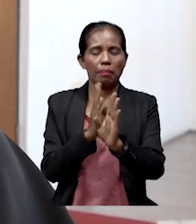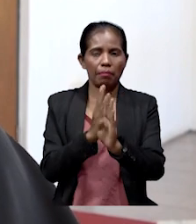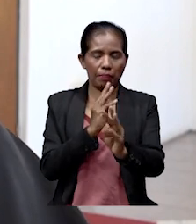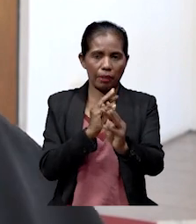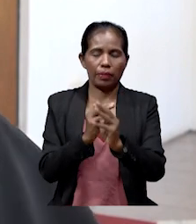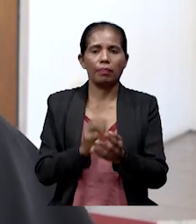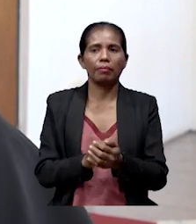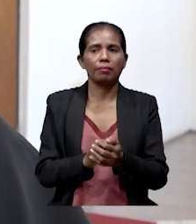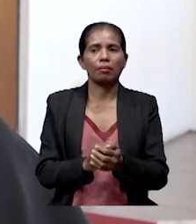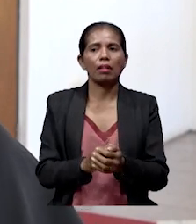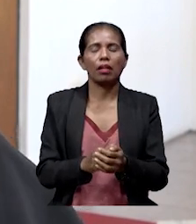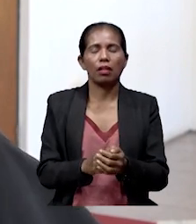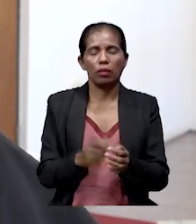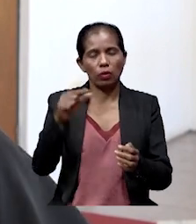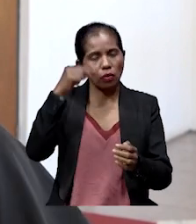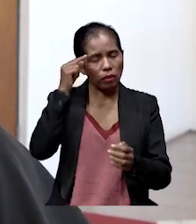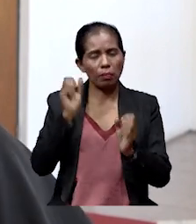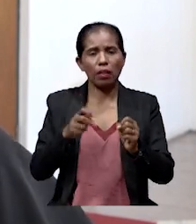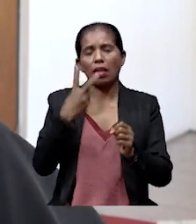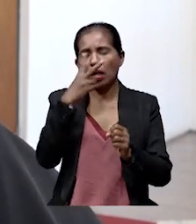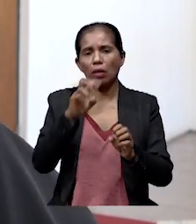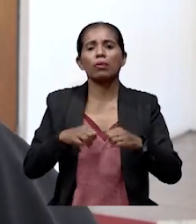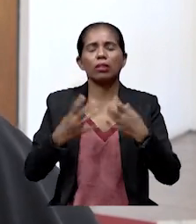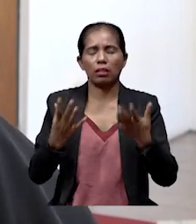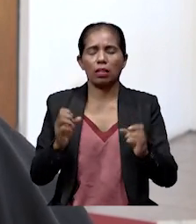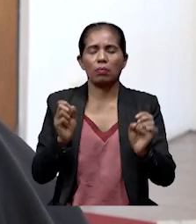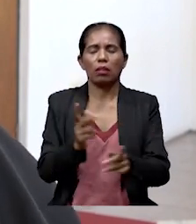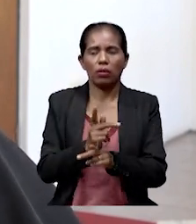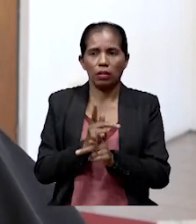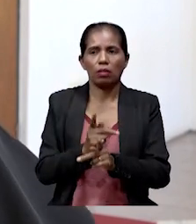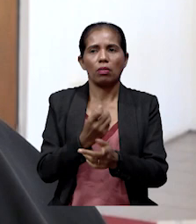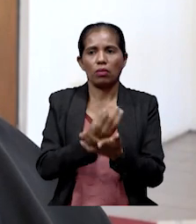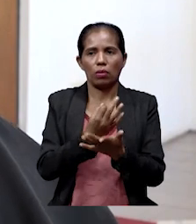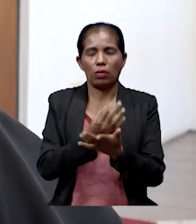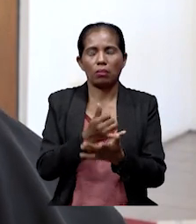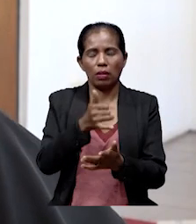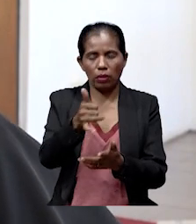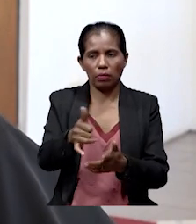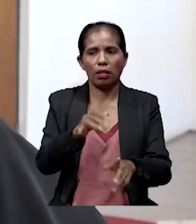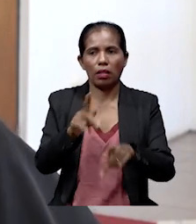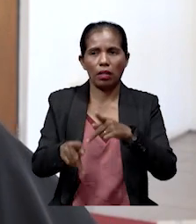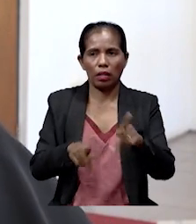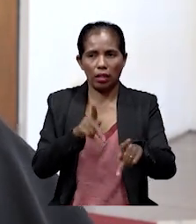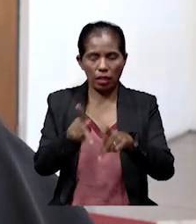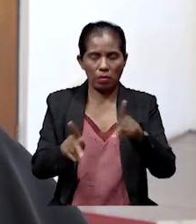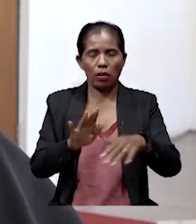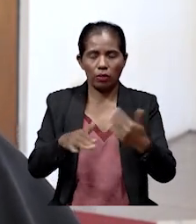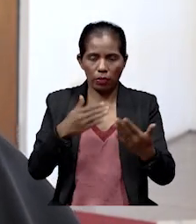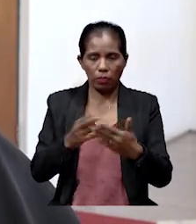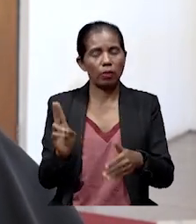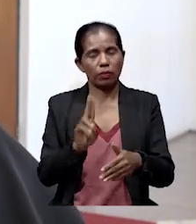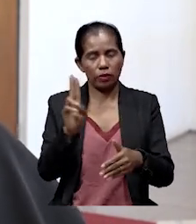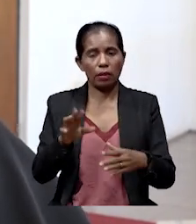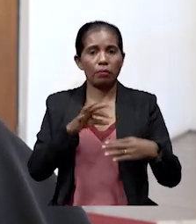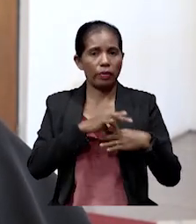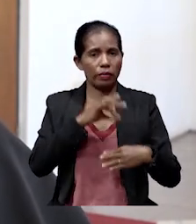governo bele hare maneira o insa mekanismo o insa maka bele asigura para subsidio ne bele to ba itani beneficiario sira. Agora relaciona